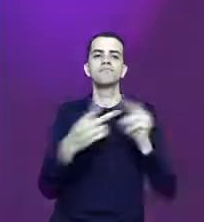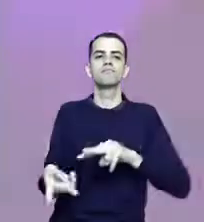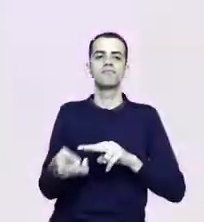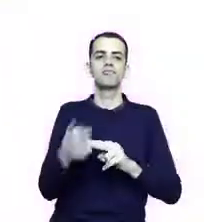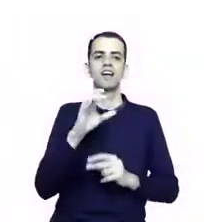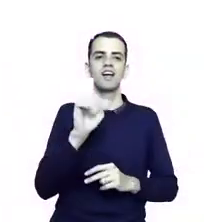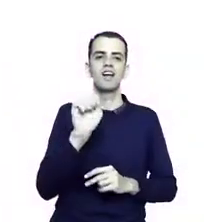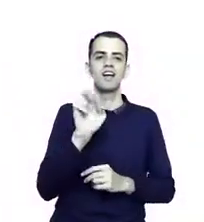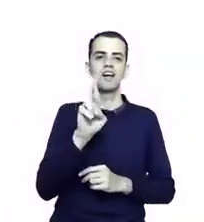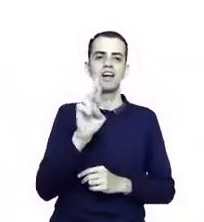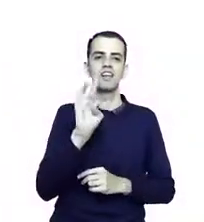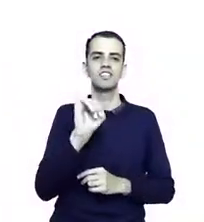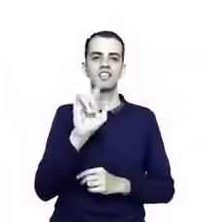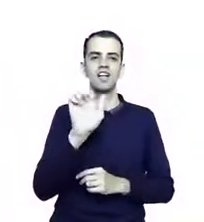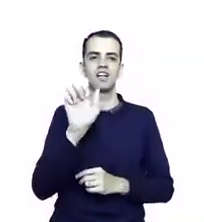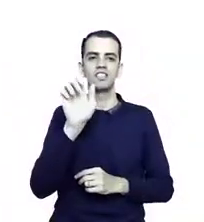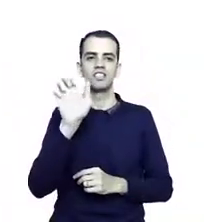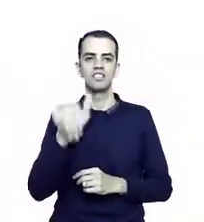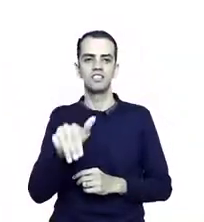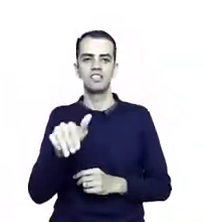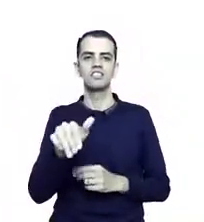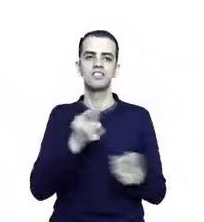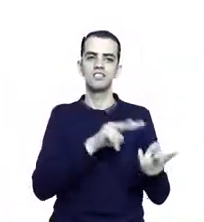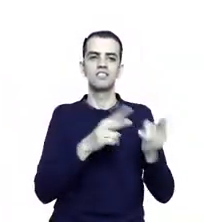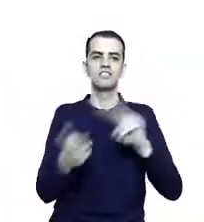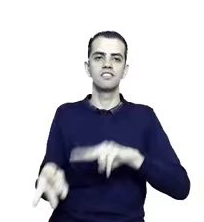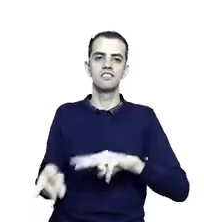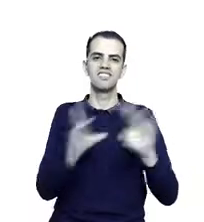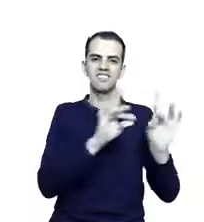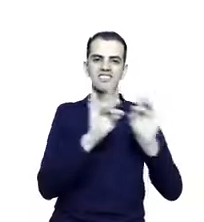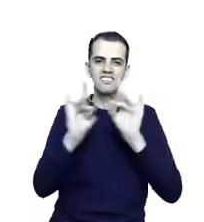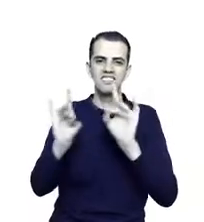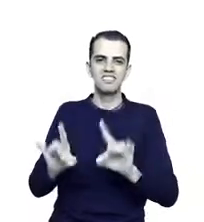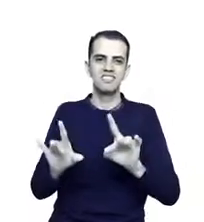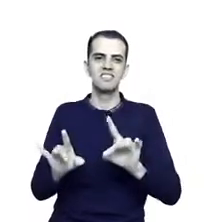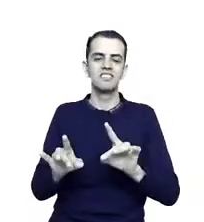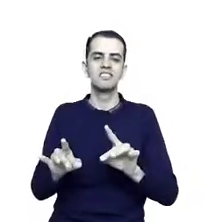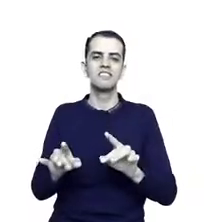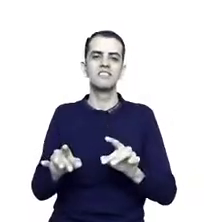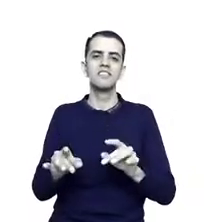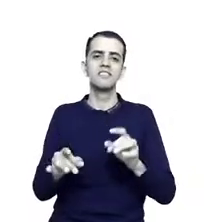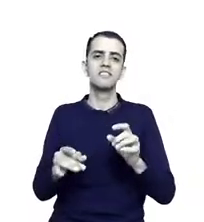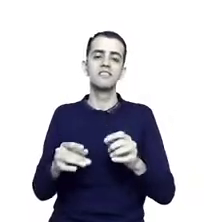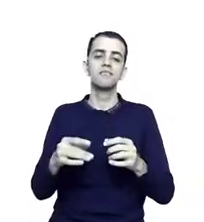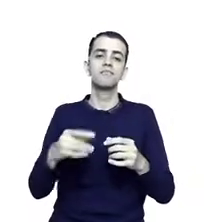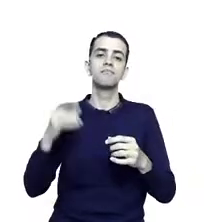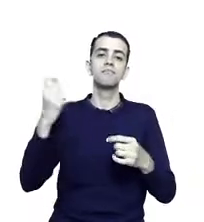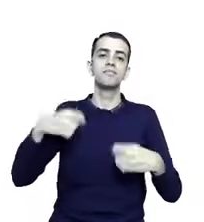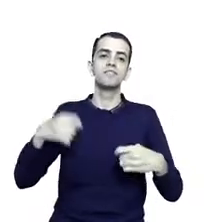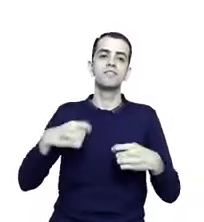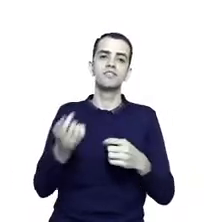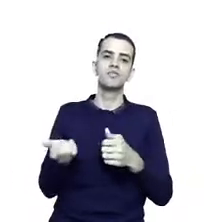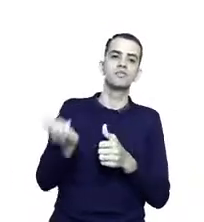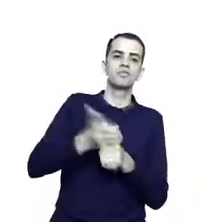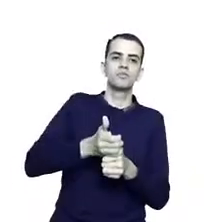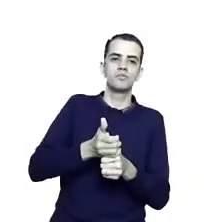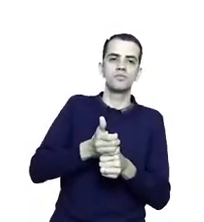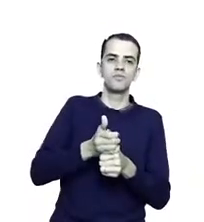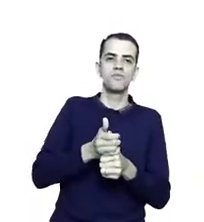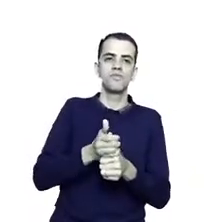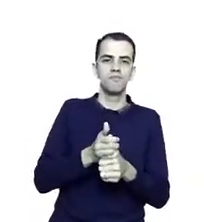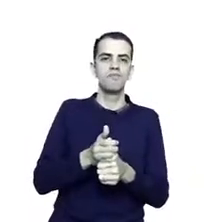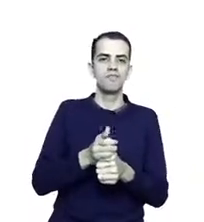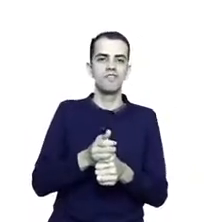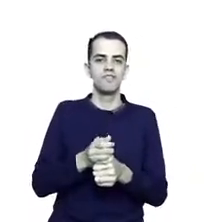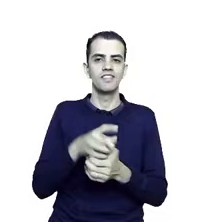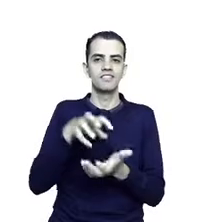cartilagem ali, porque aquele defeito ali, você teria que fazer um transplante de cartilagem ali para suprir aquela falha, porque foi uma falha central que ele ficou